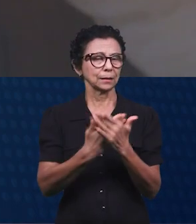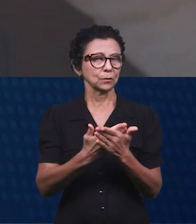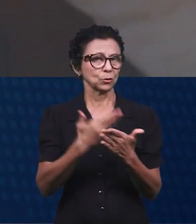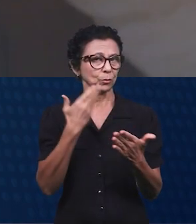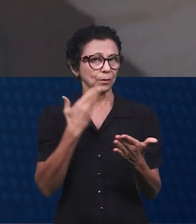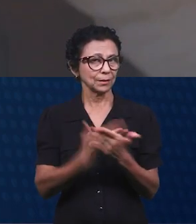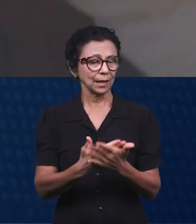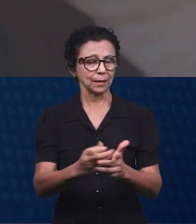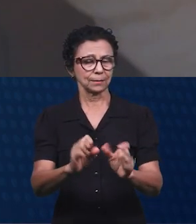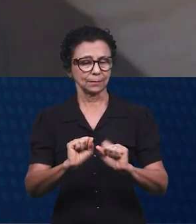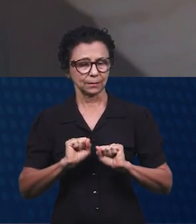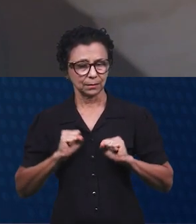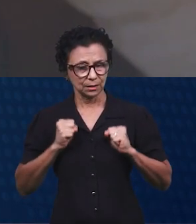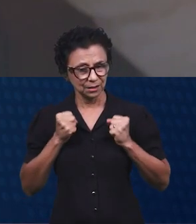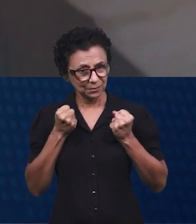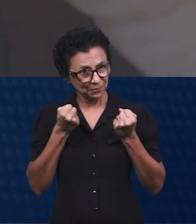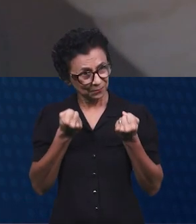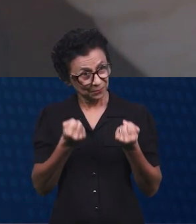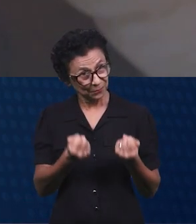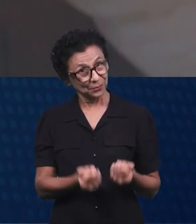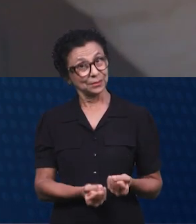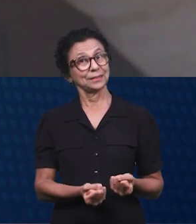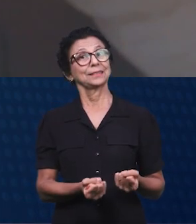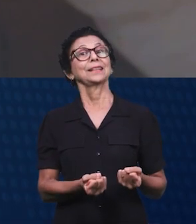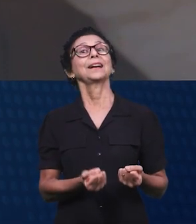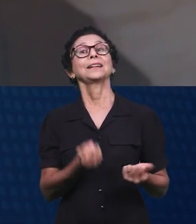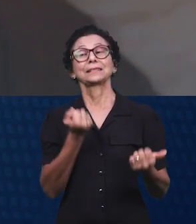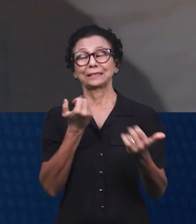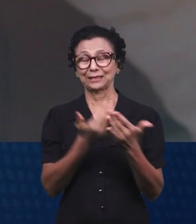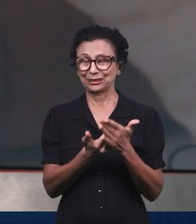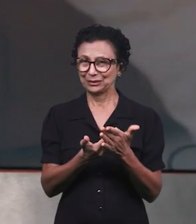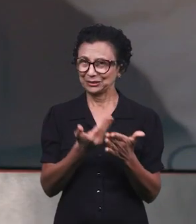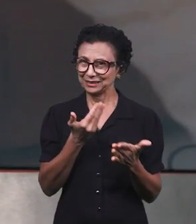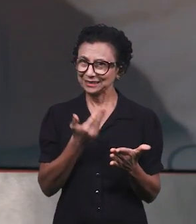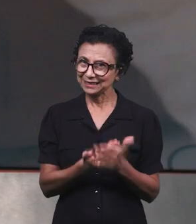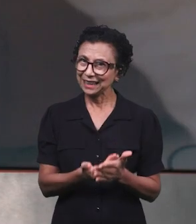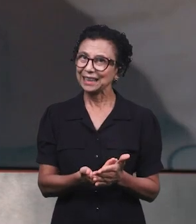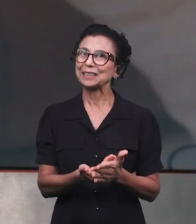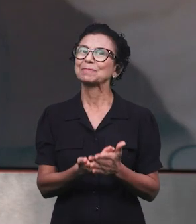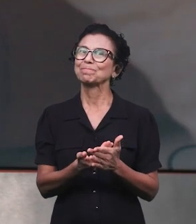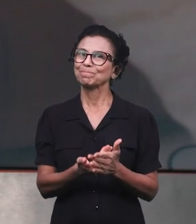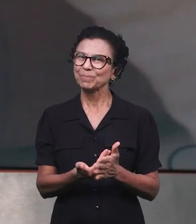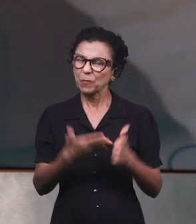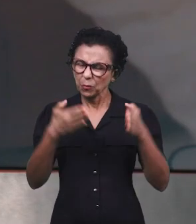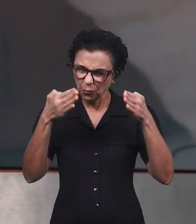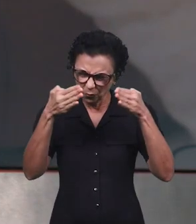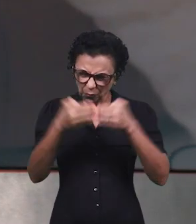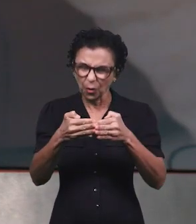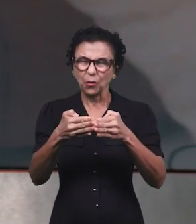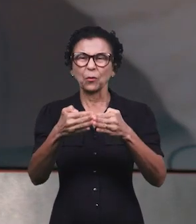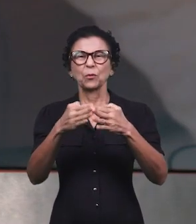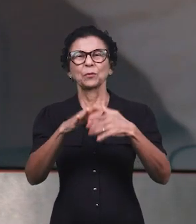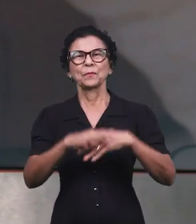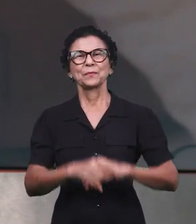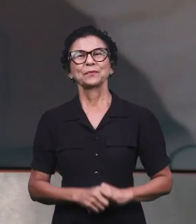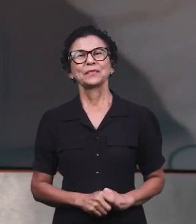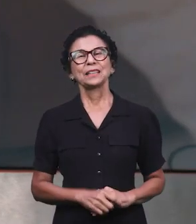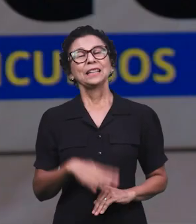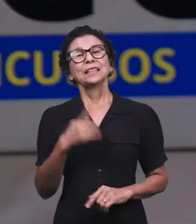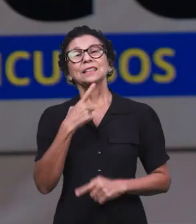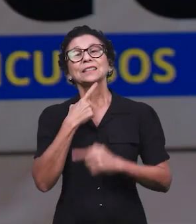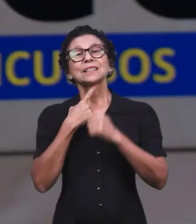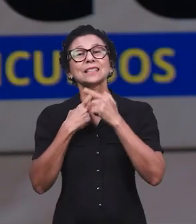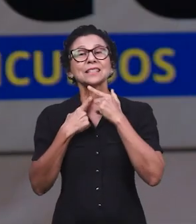precisa fazer a sua parte. Precisa se dedicar e estudar com muita dedicação. E